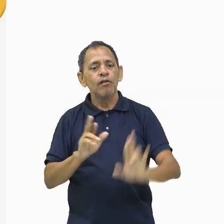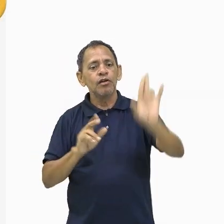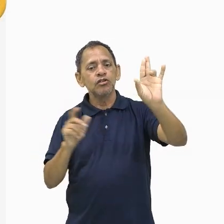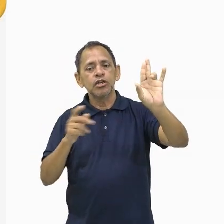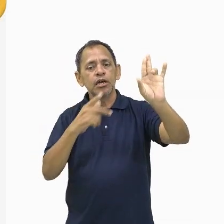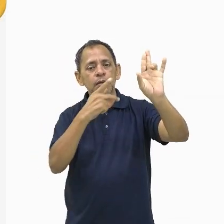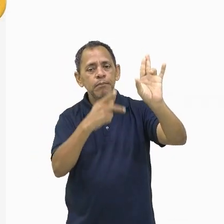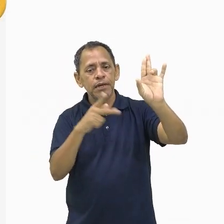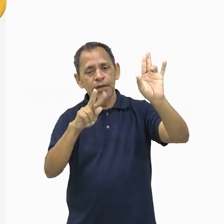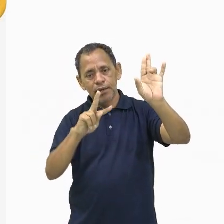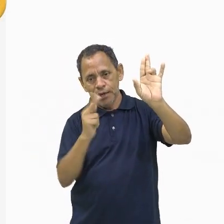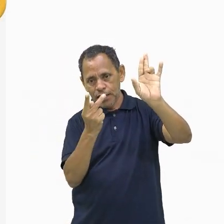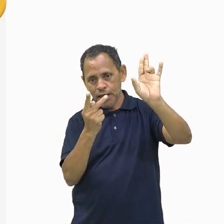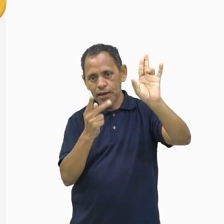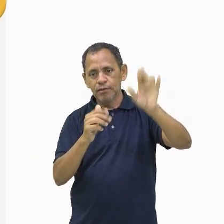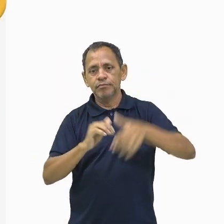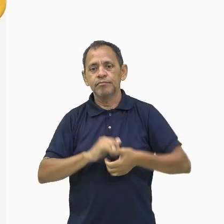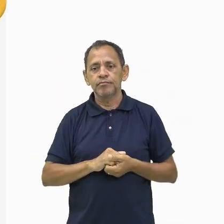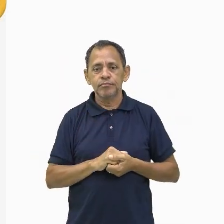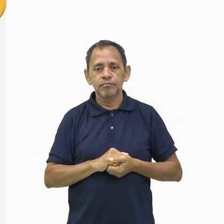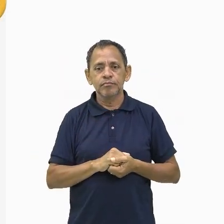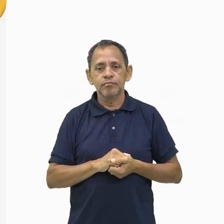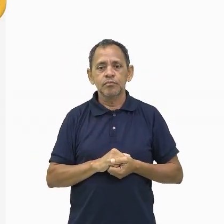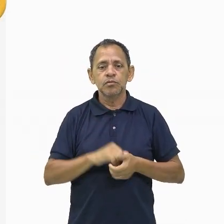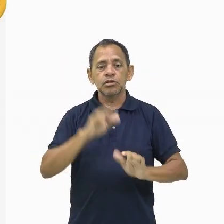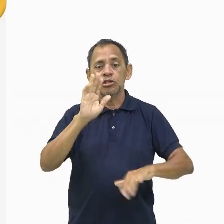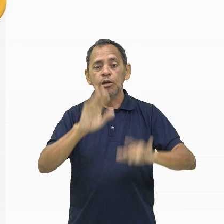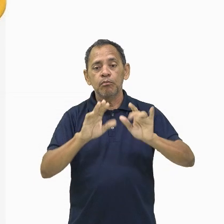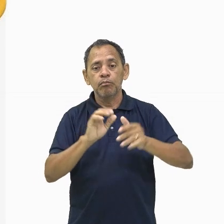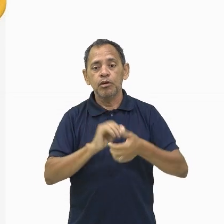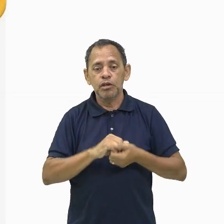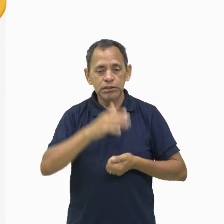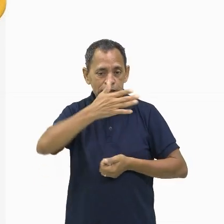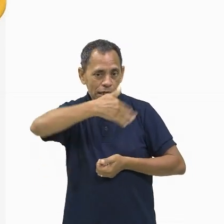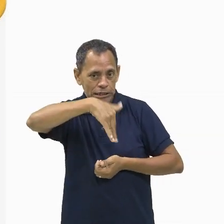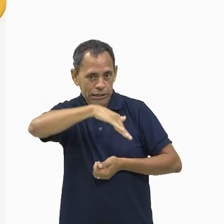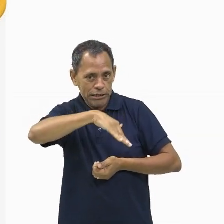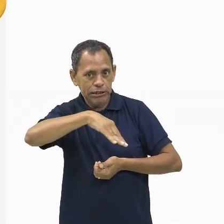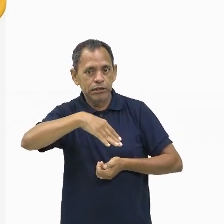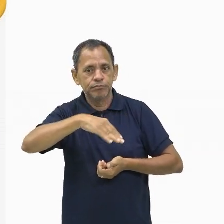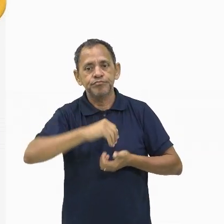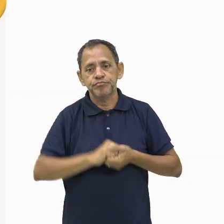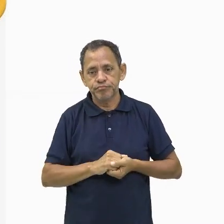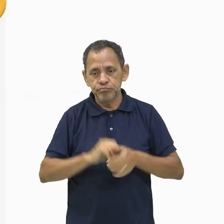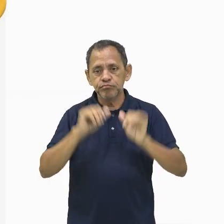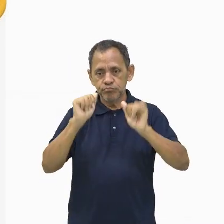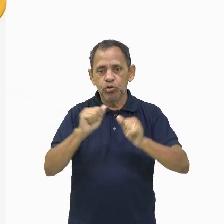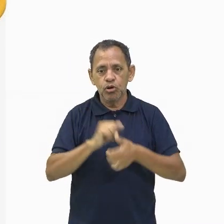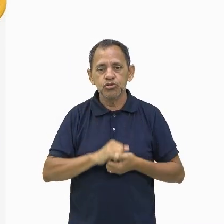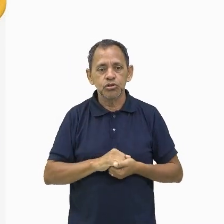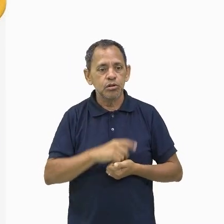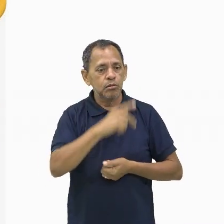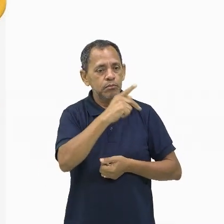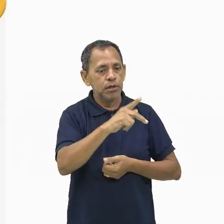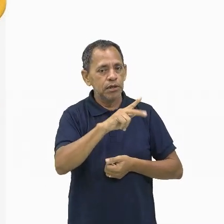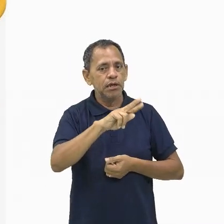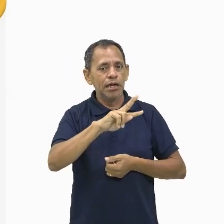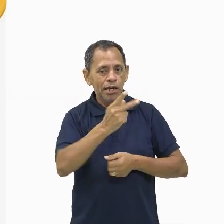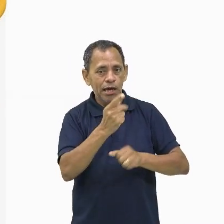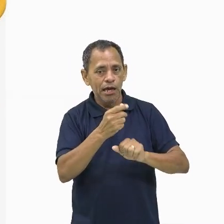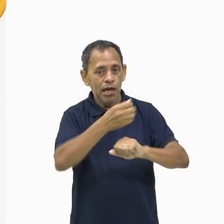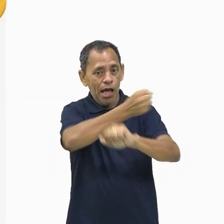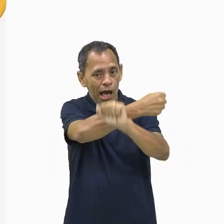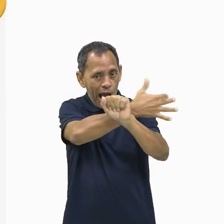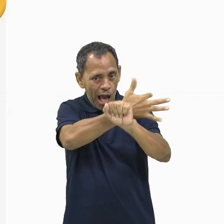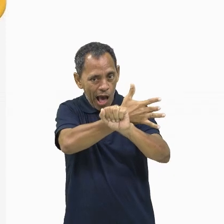O pH, dependendo do meio, ele pode ser um pH ácido, ele